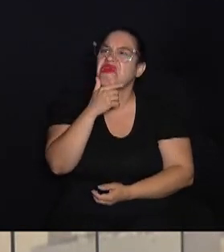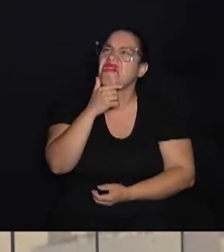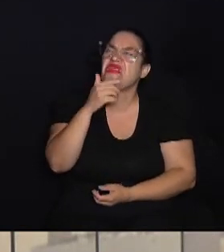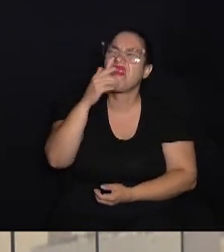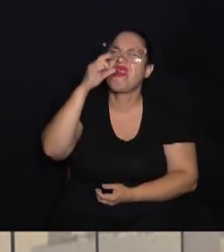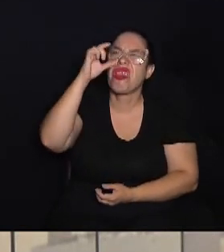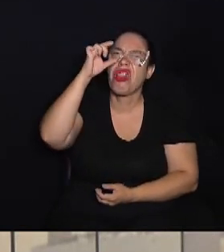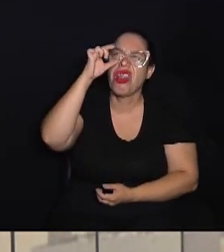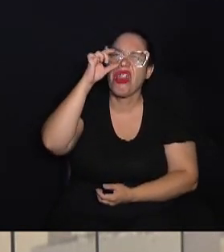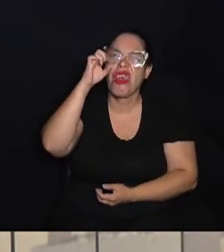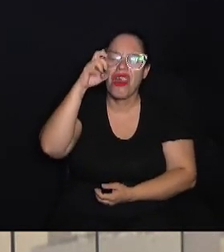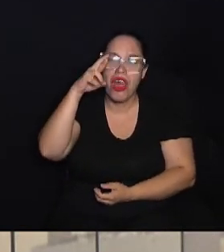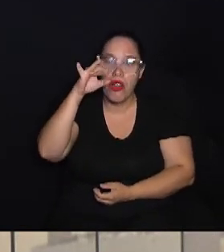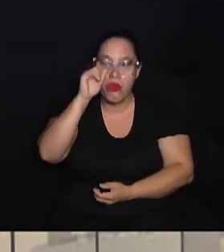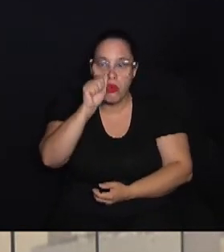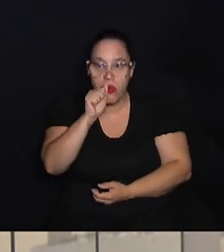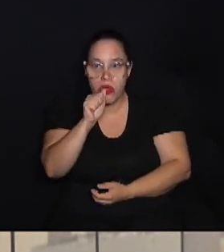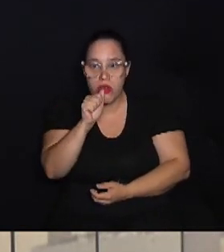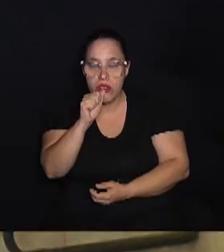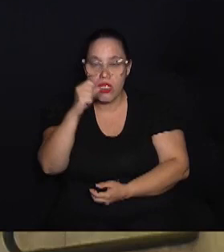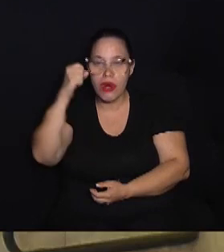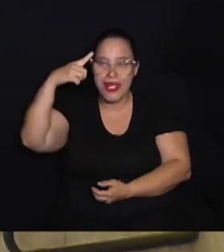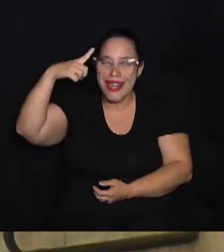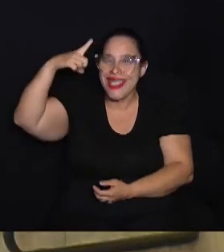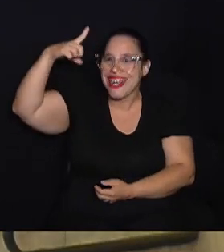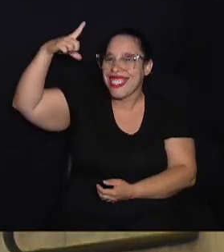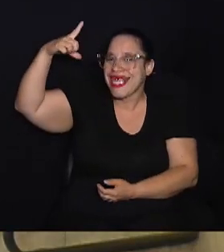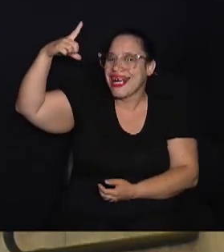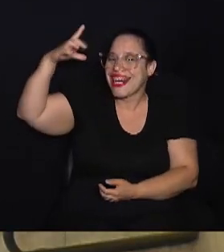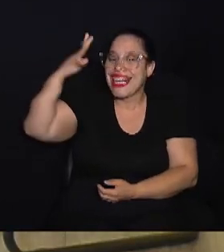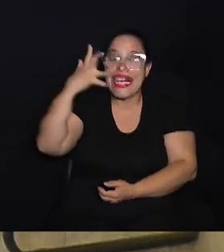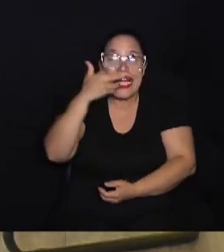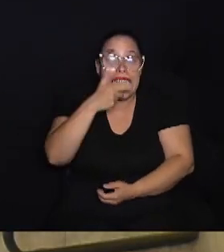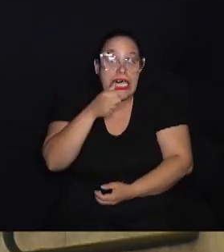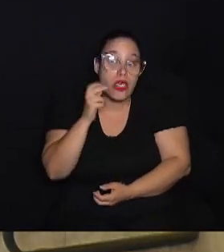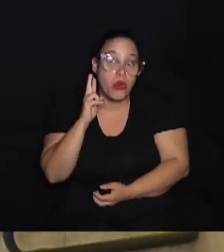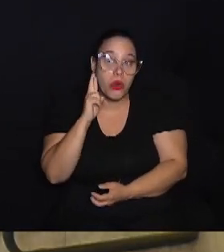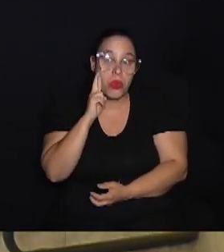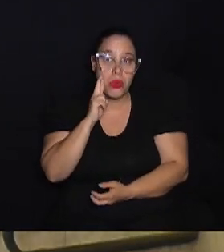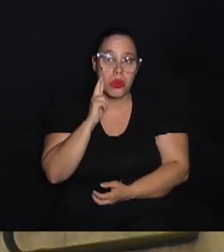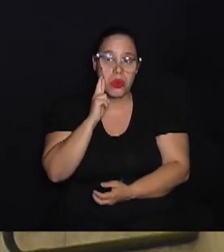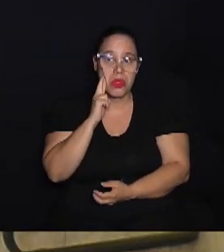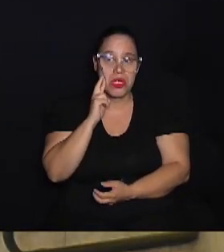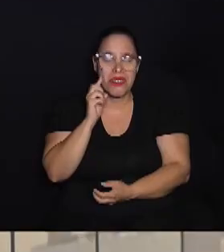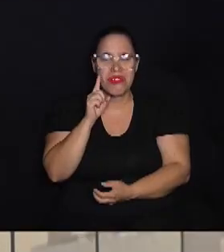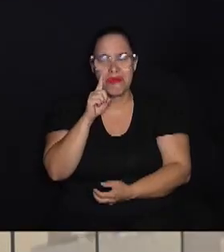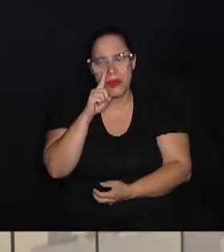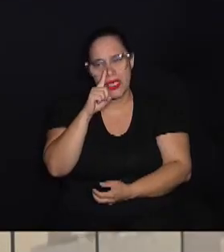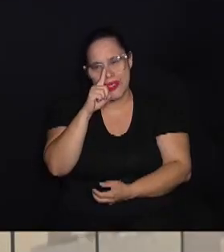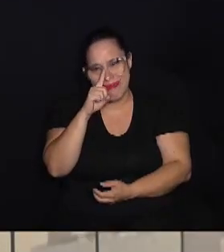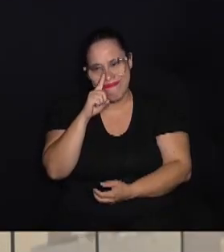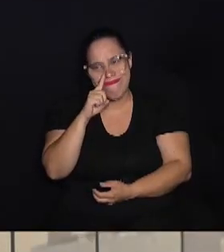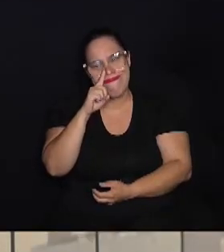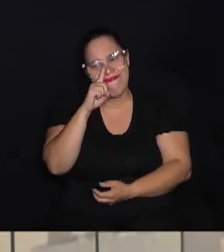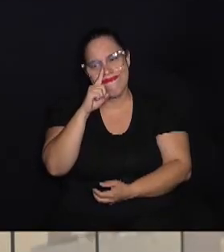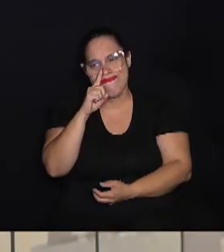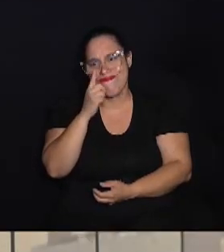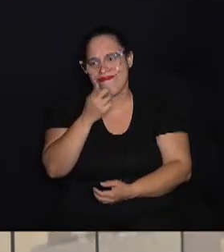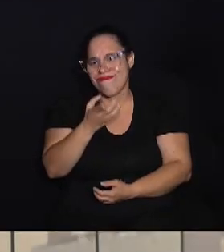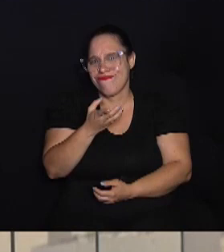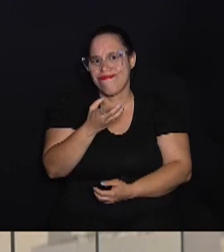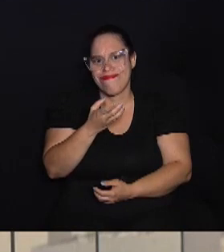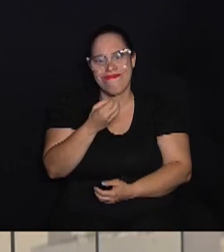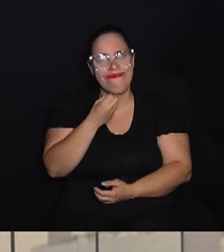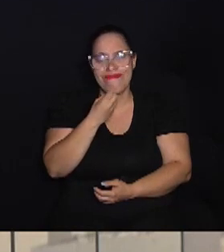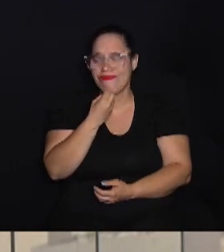fumaça. E até uma névoa que teve... Aquele sol lindo, rosado, na verdade é perigoso. É perigoso, não é